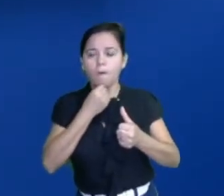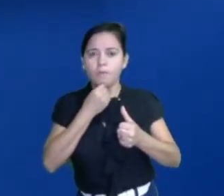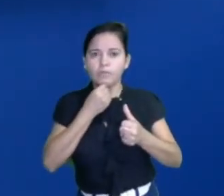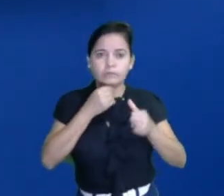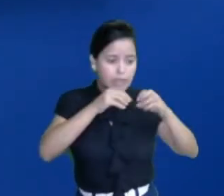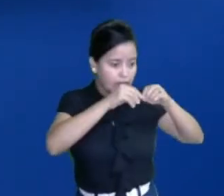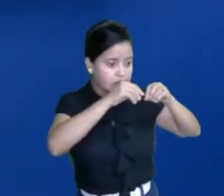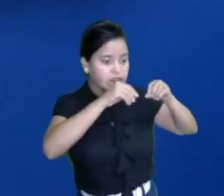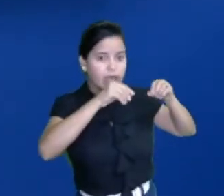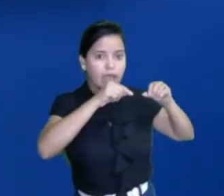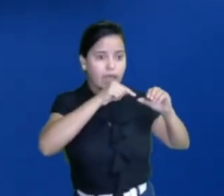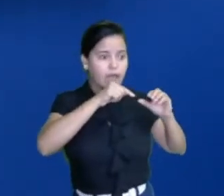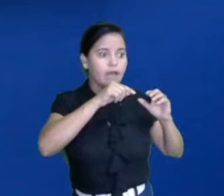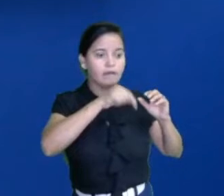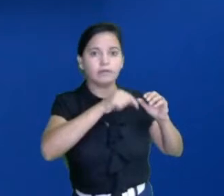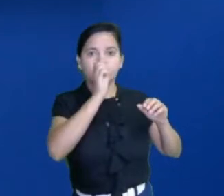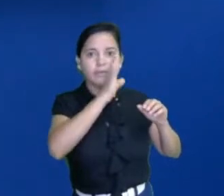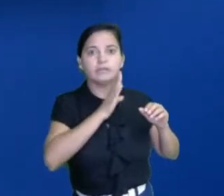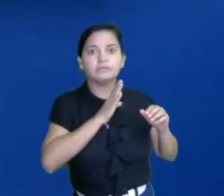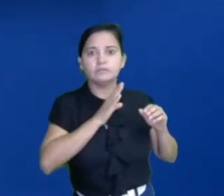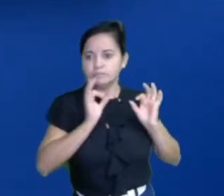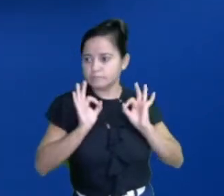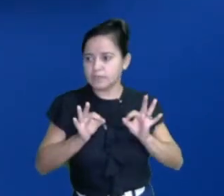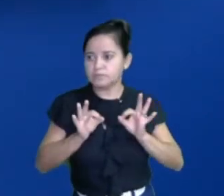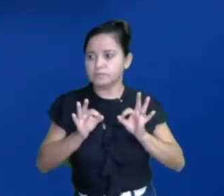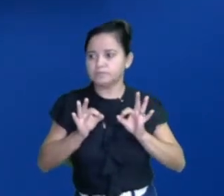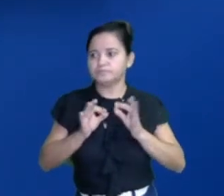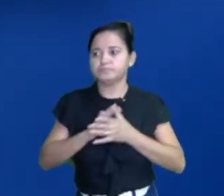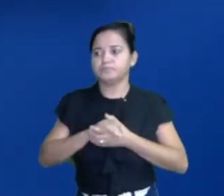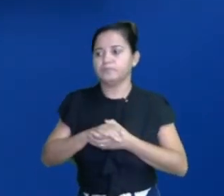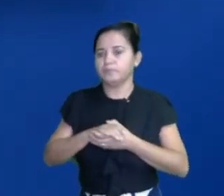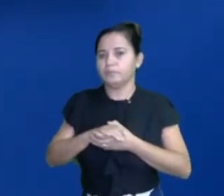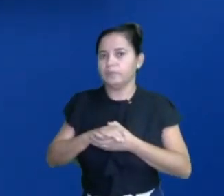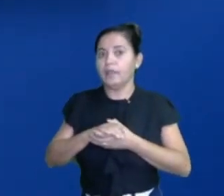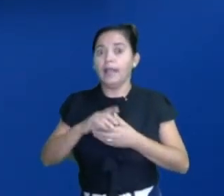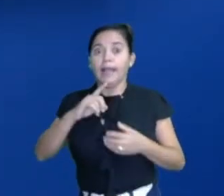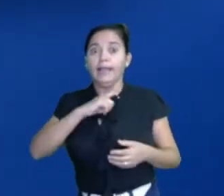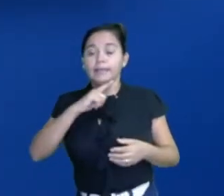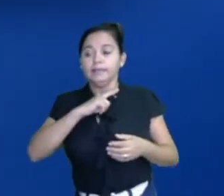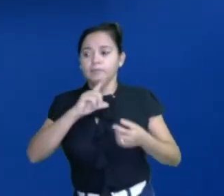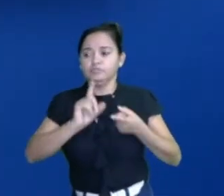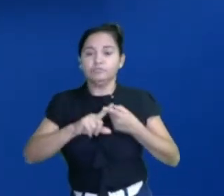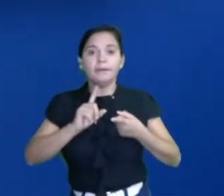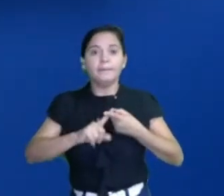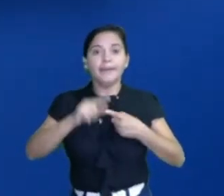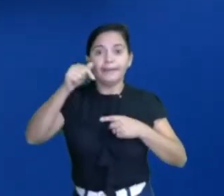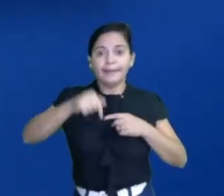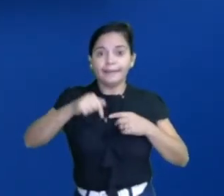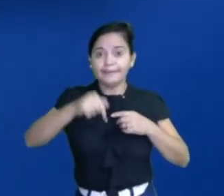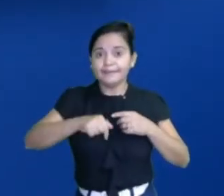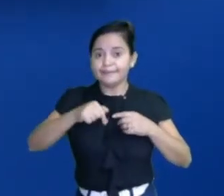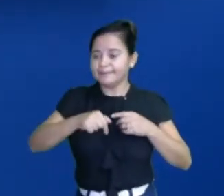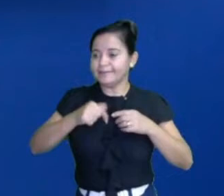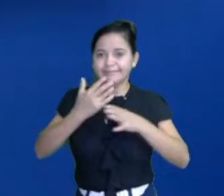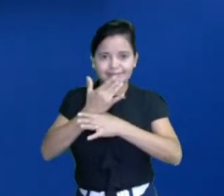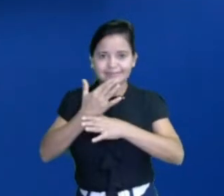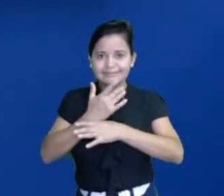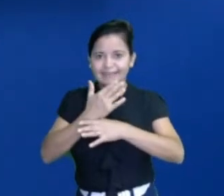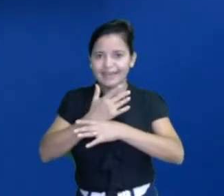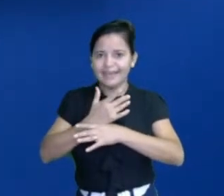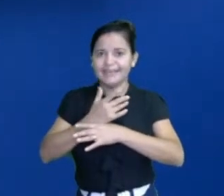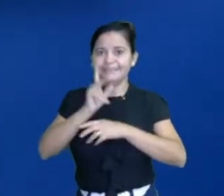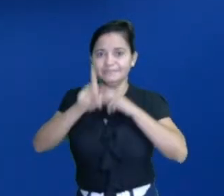nossas terras. Certo? E aí temos, ó, como patrimônio da nossa cidade também, ó, patrimônio do